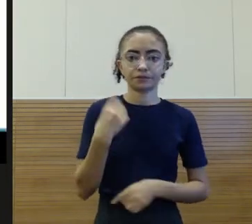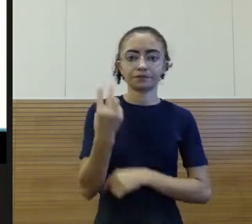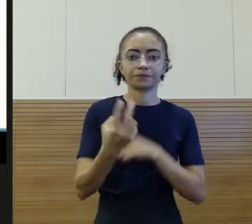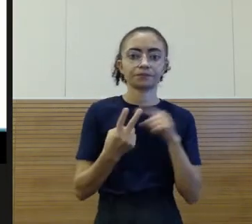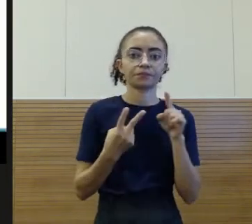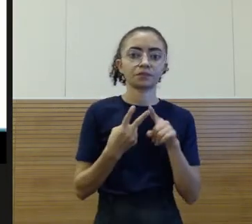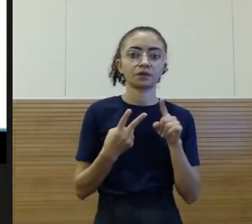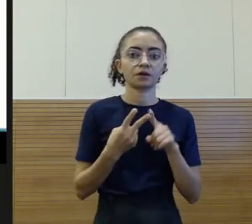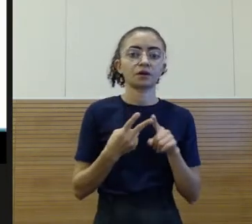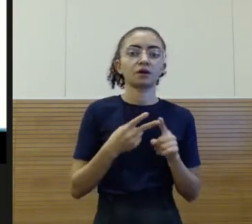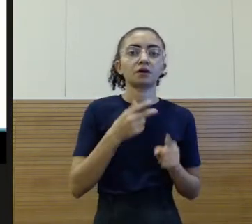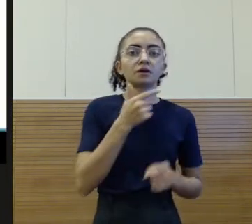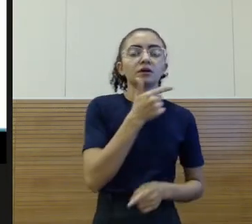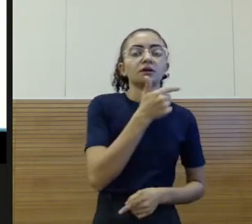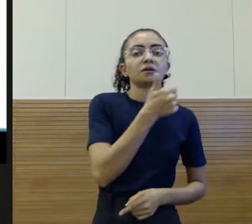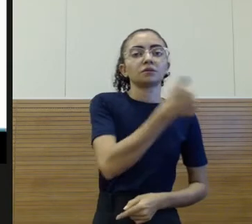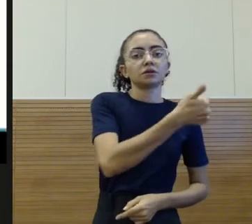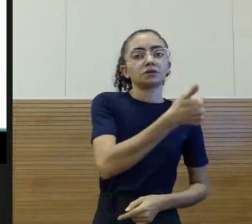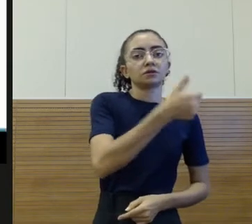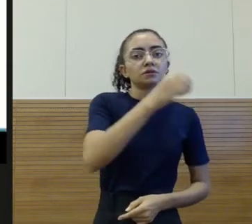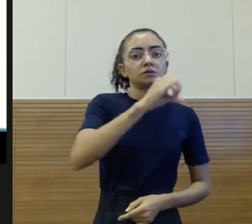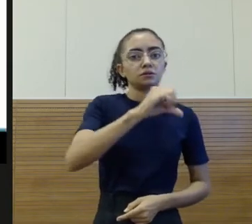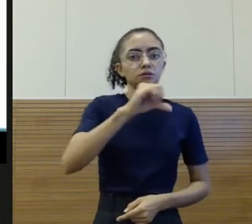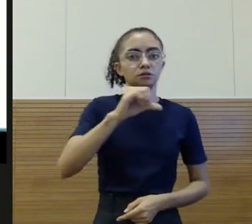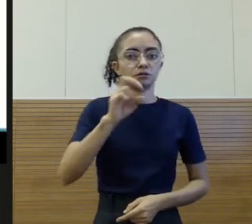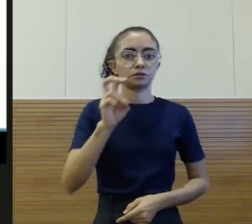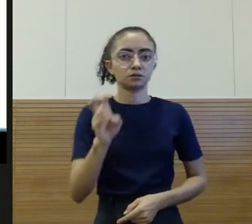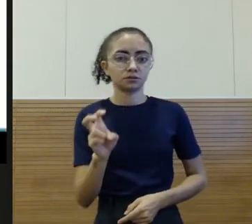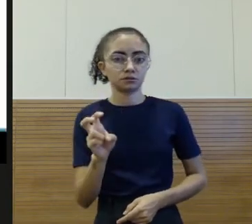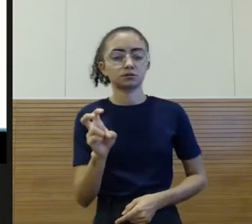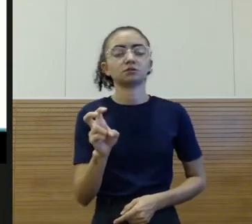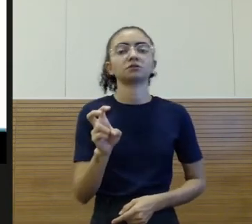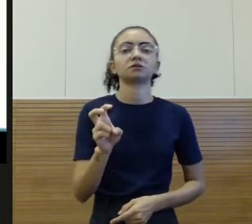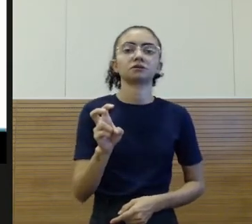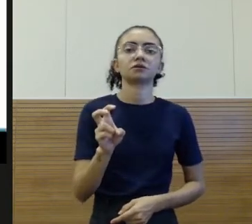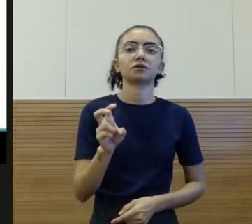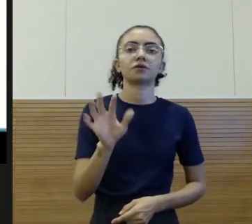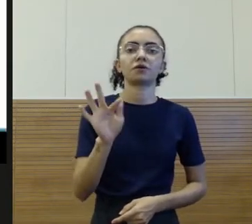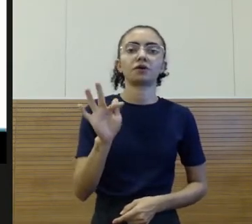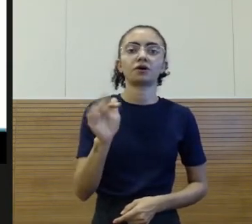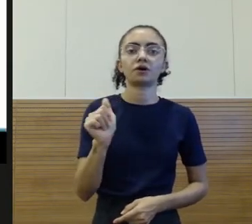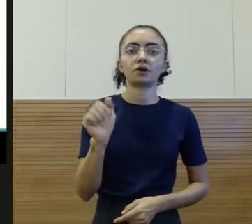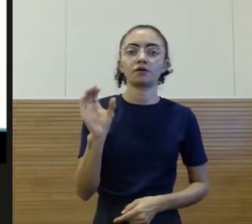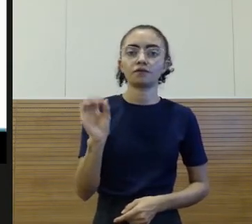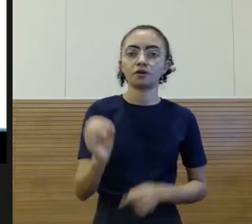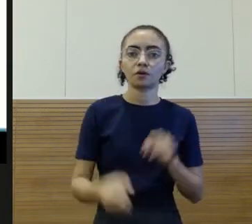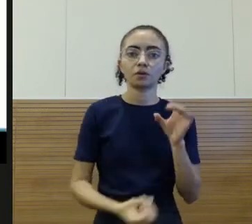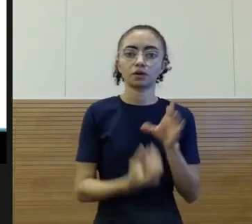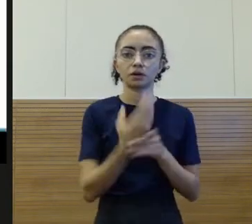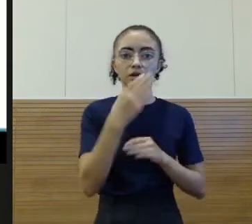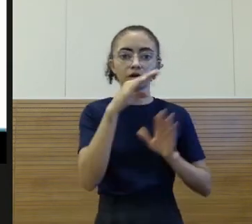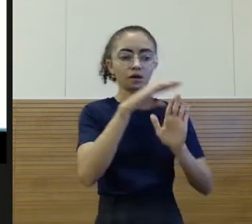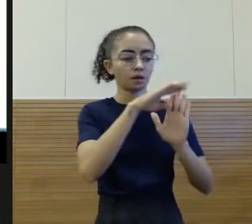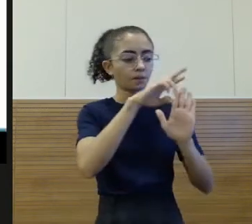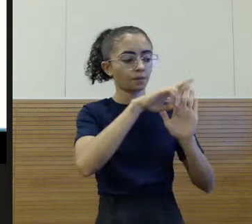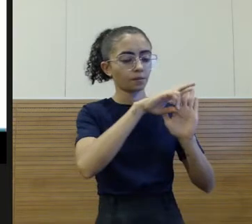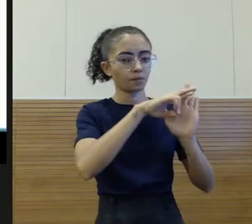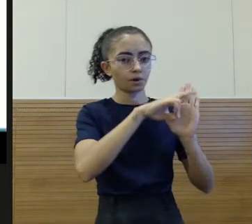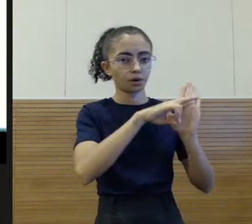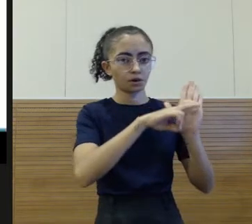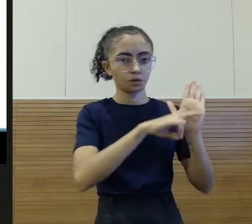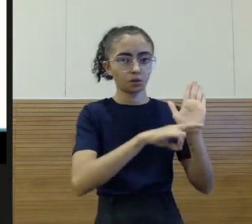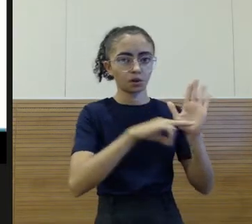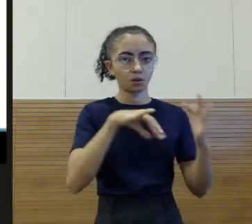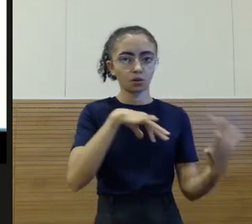1995, 98, FAO, a Revisão Mundial da Saúde, e cria este manual que está aqui, que é um manual